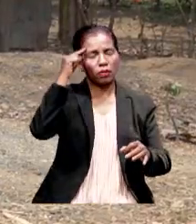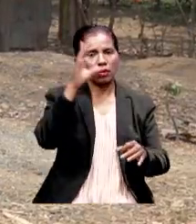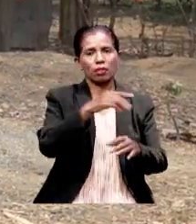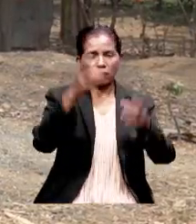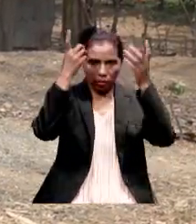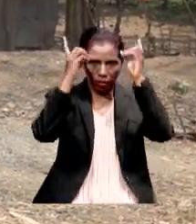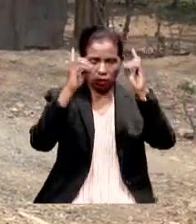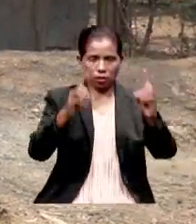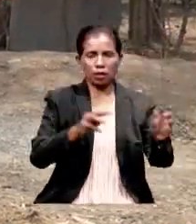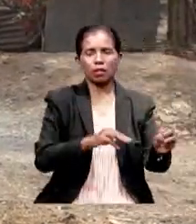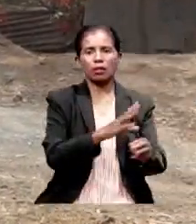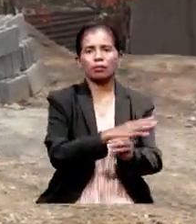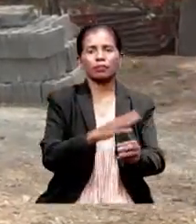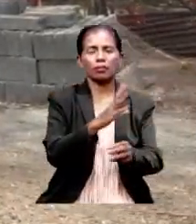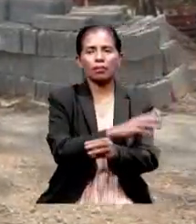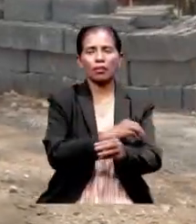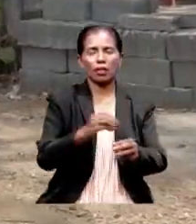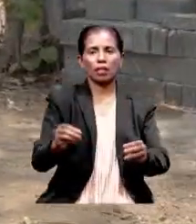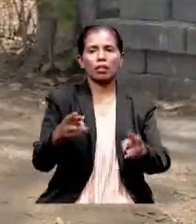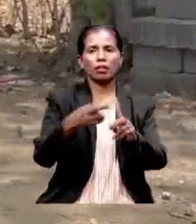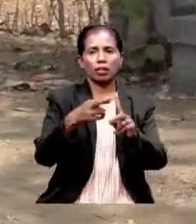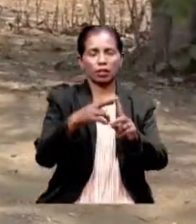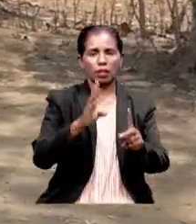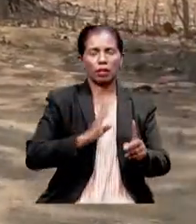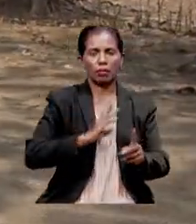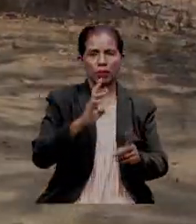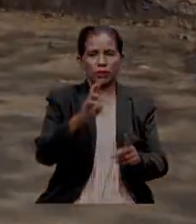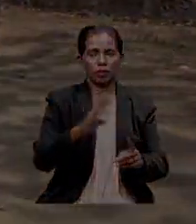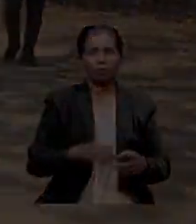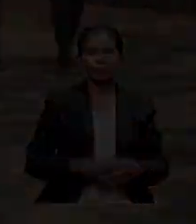halo estensang besi niteru publiku iha bekusi. Abraung Amaral, Lamberto da Silva, GMN.